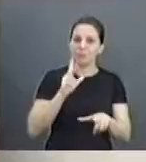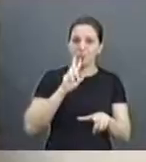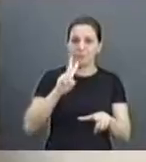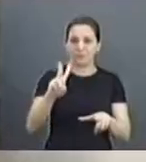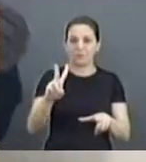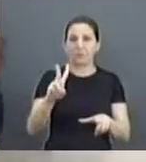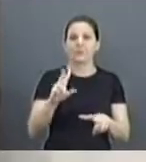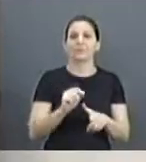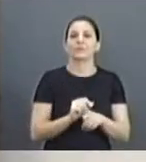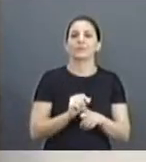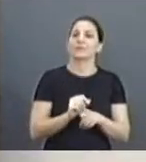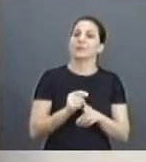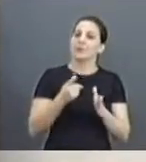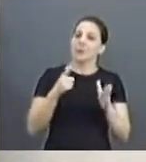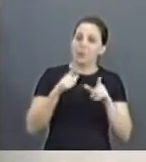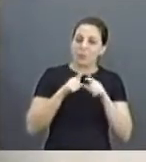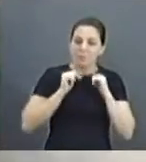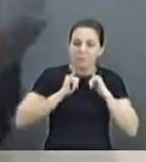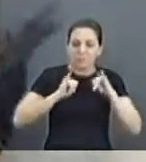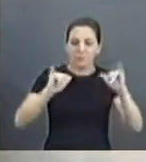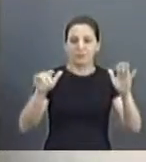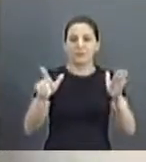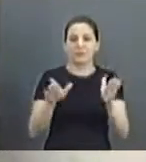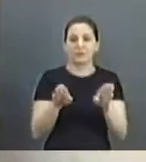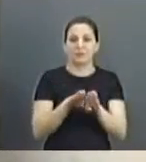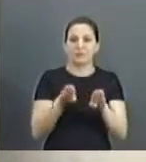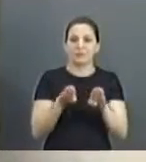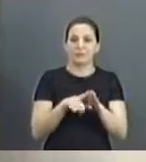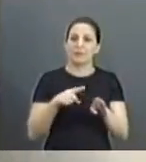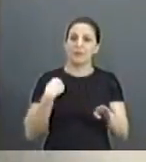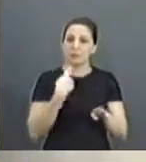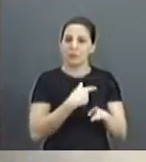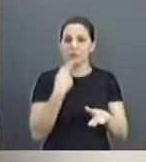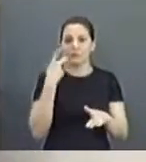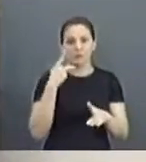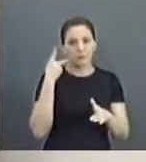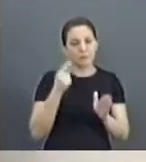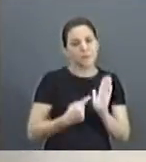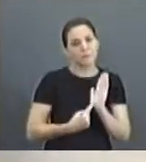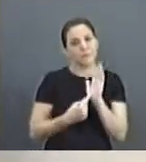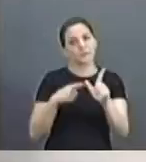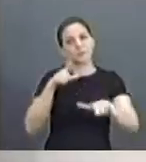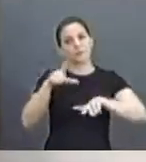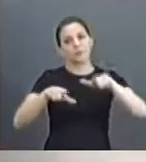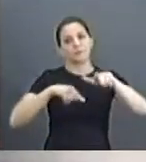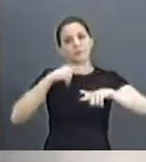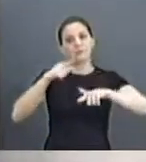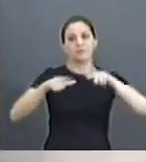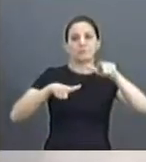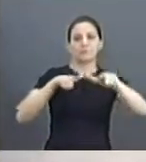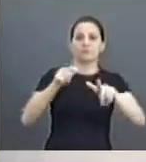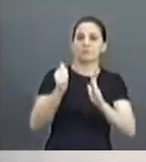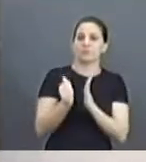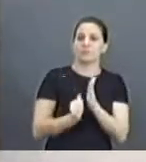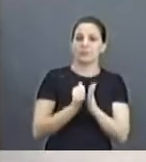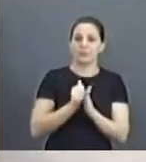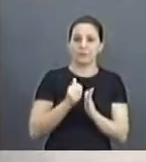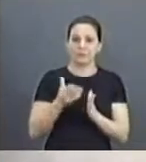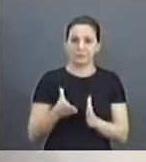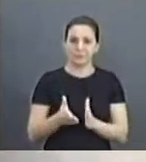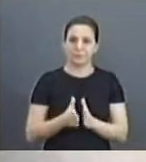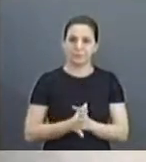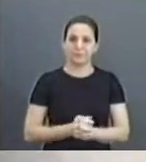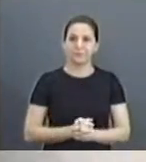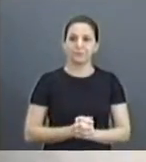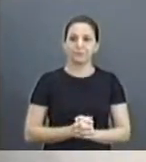também isso é muito legal publicar pra gente nossa que são os vereadores para mostrar o trabalho nosso na cidade né é isso